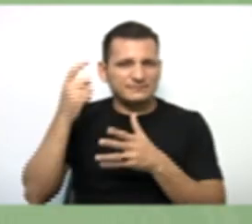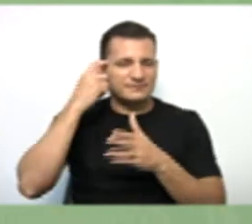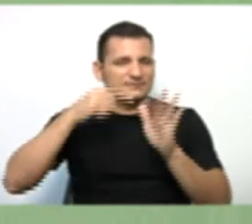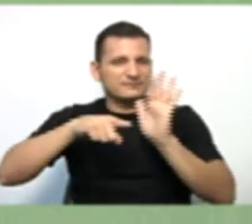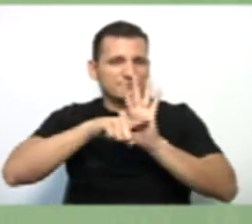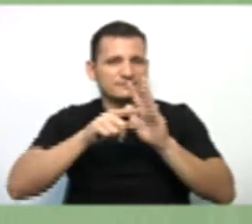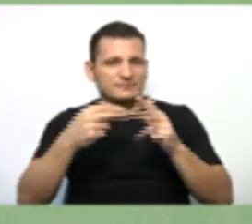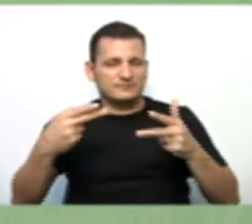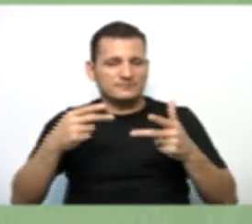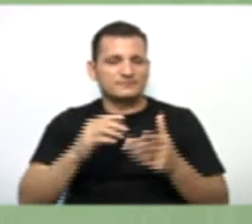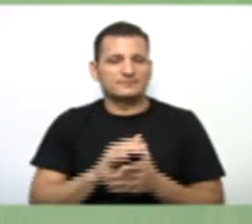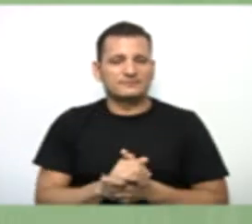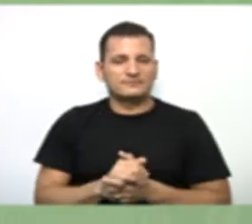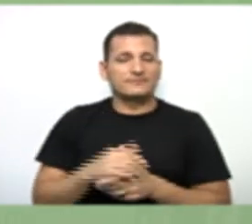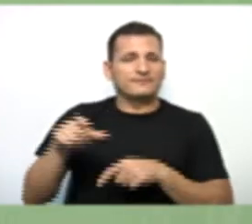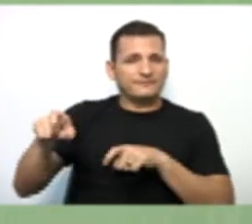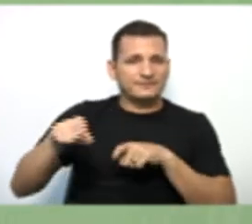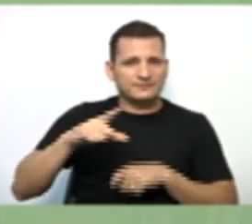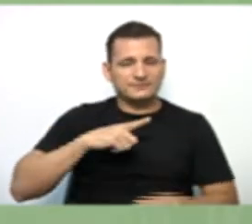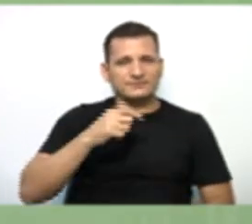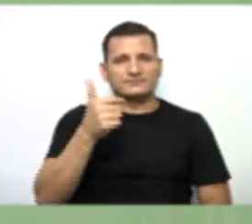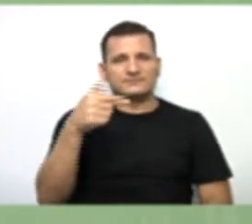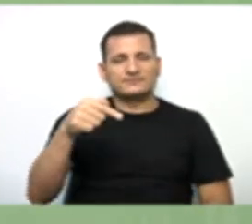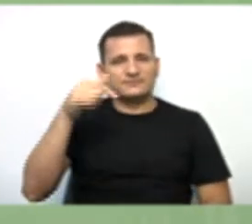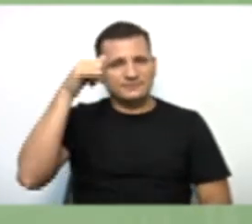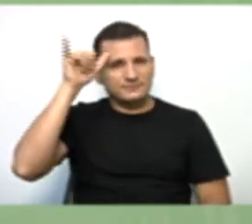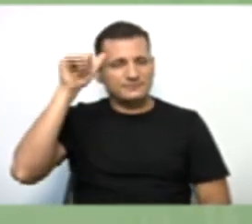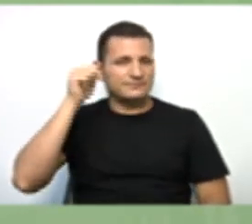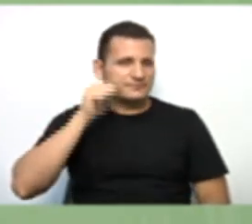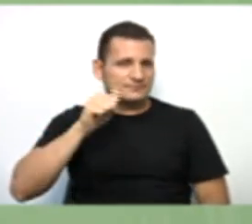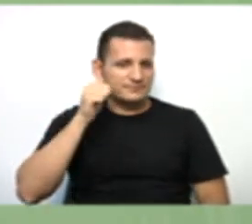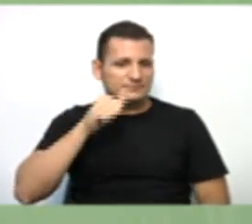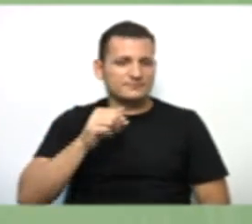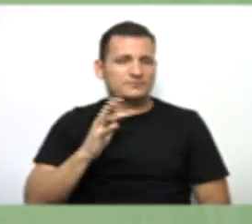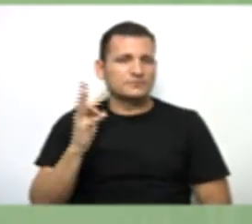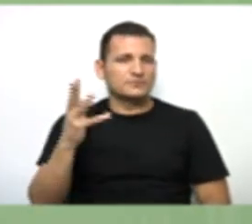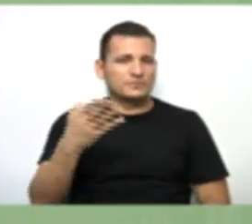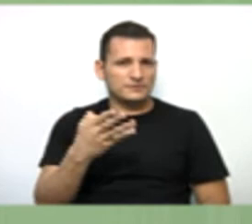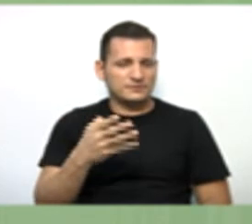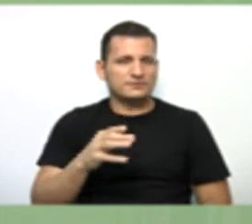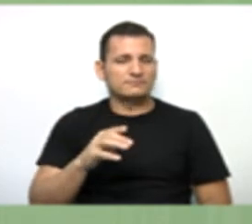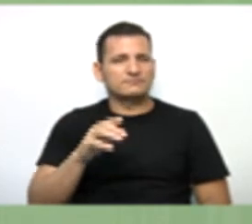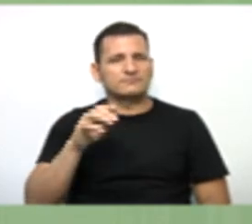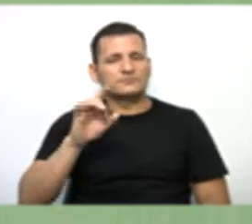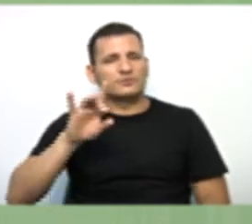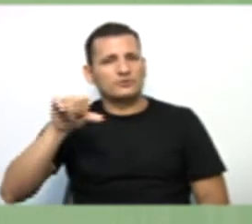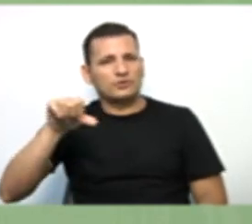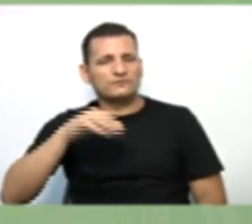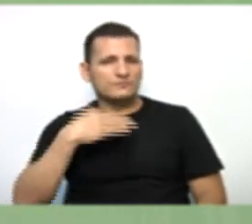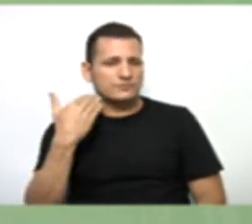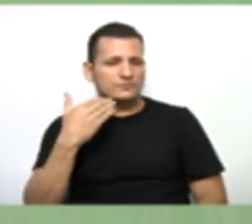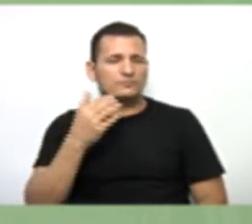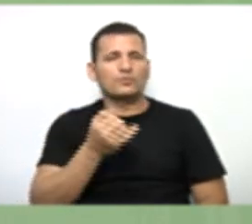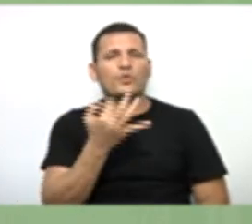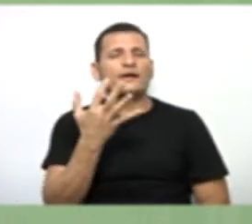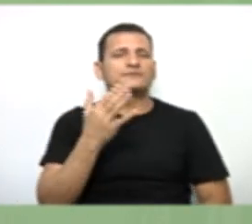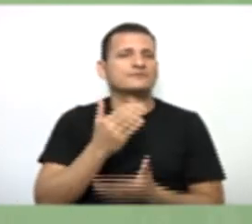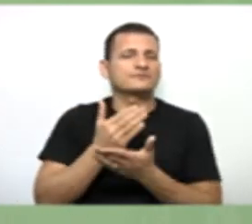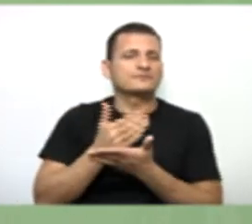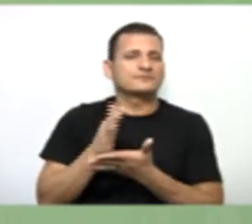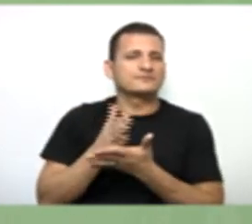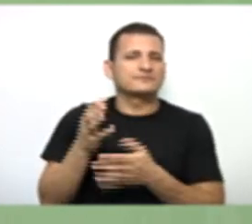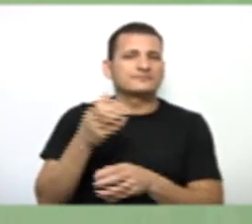Olha aí, um fazendeiro tinha 17 vacas. Todas, exceto 9, morreram. Quantas vacas sobraram, professor Gilberto?